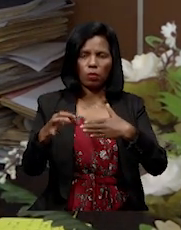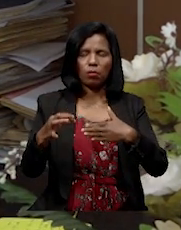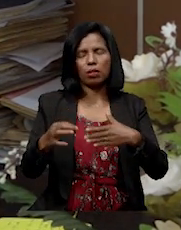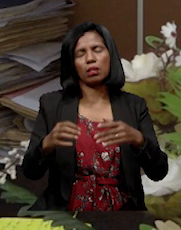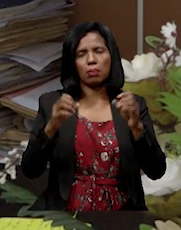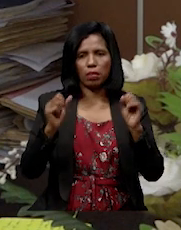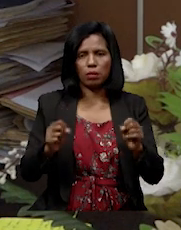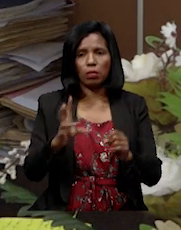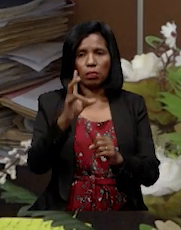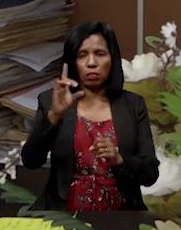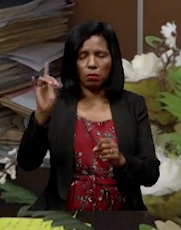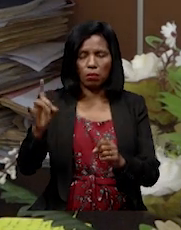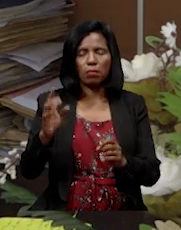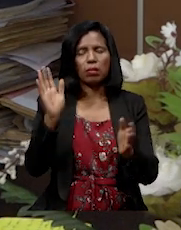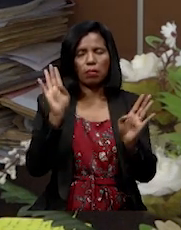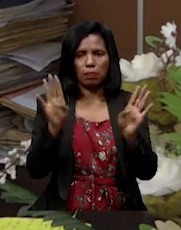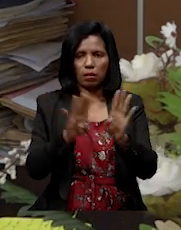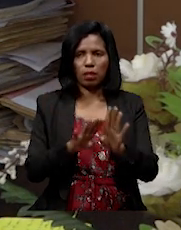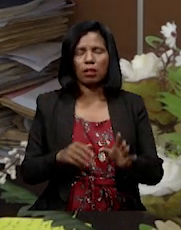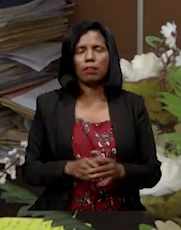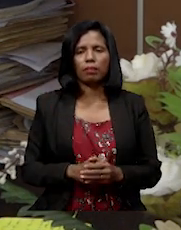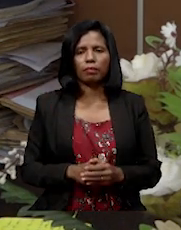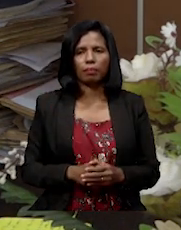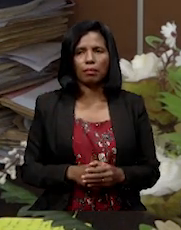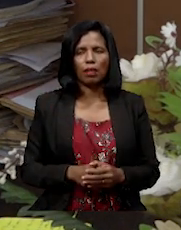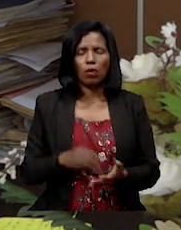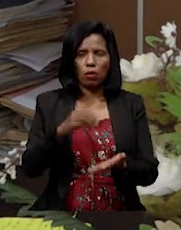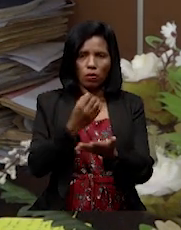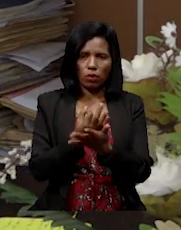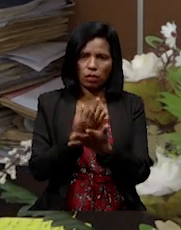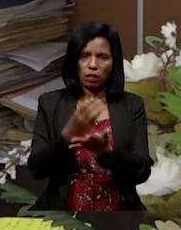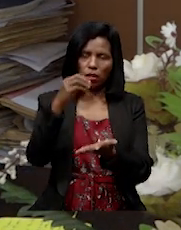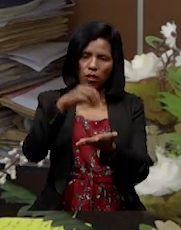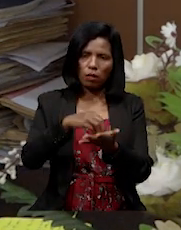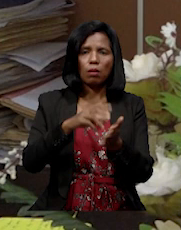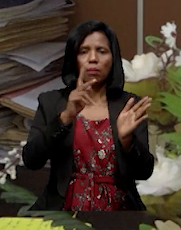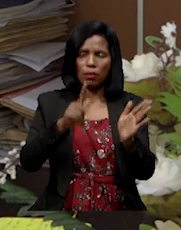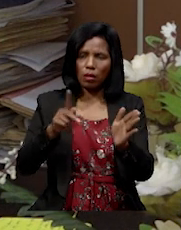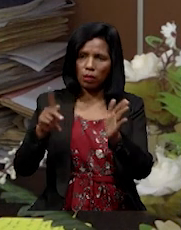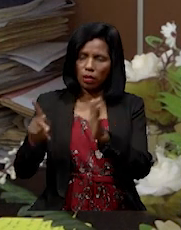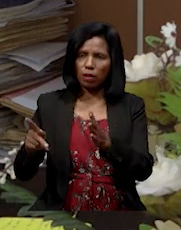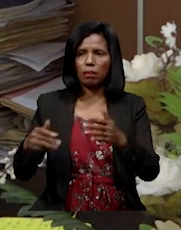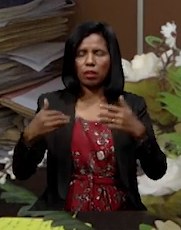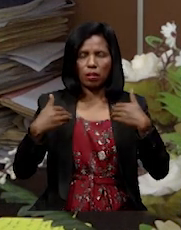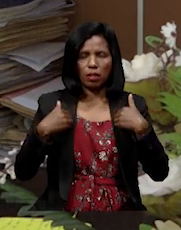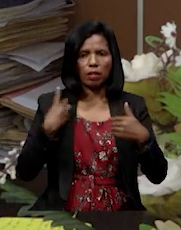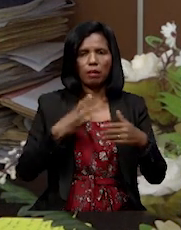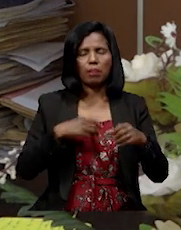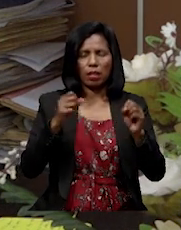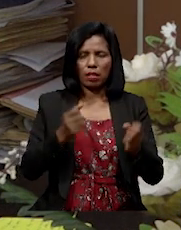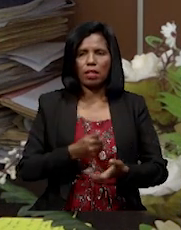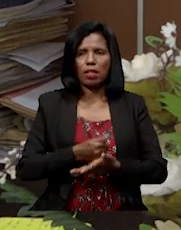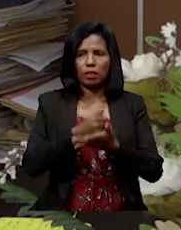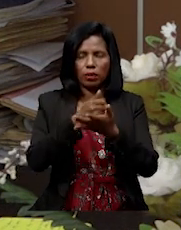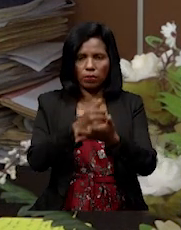que alocar tuir plano ne be direção prepara. At no ne ita be corresponde necessidade ita